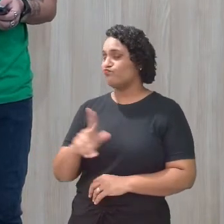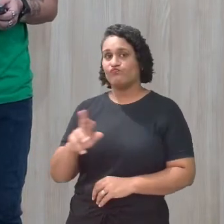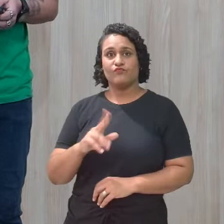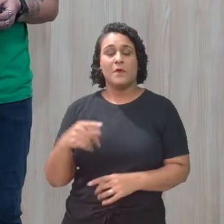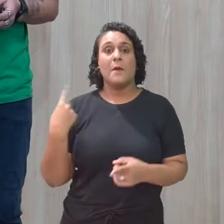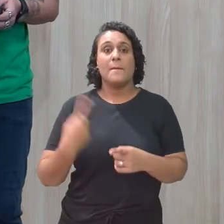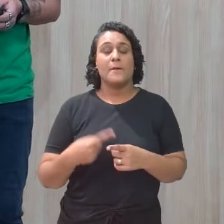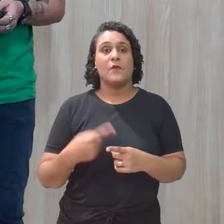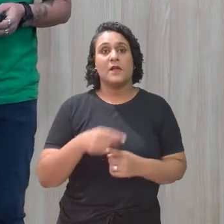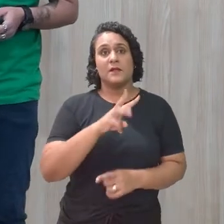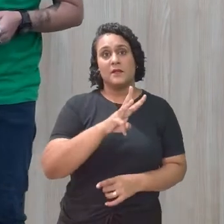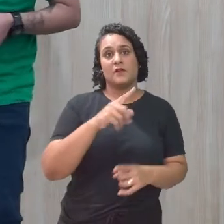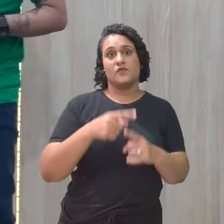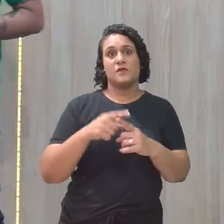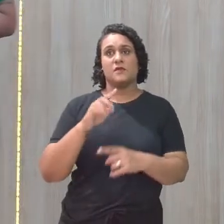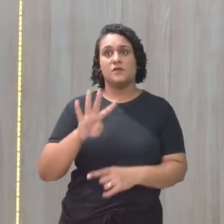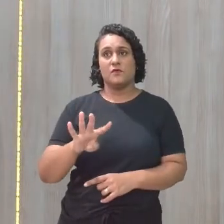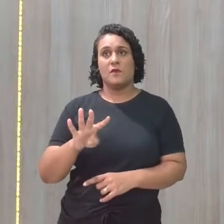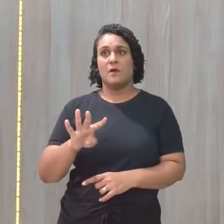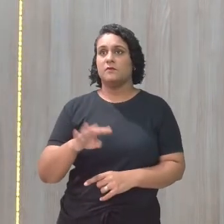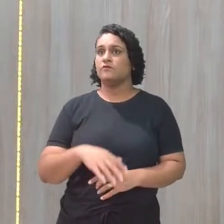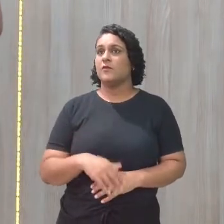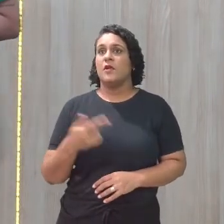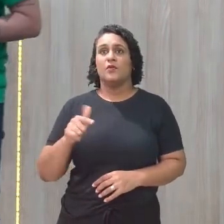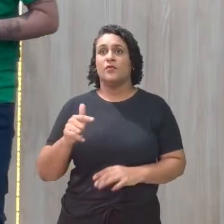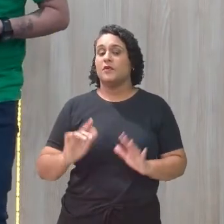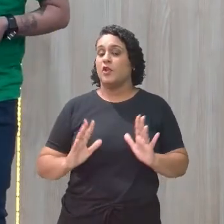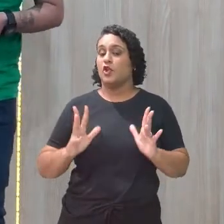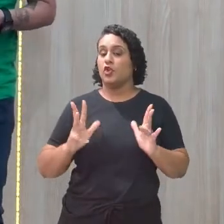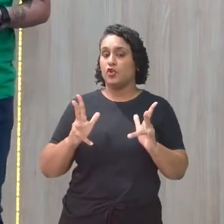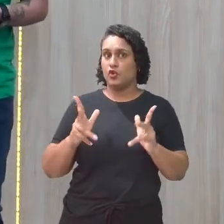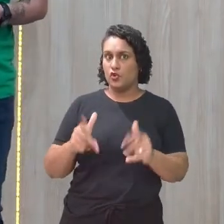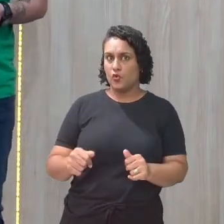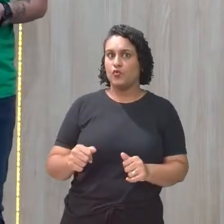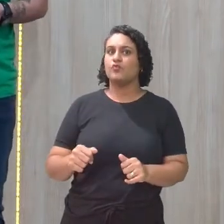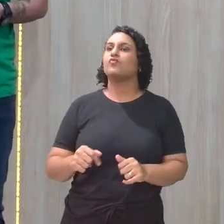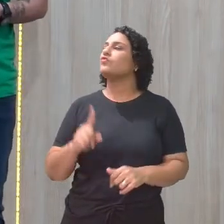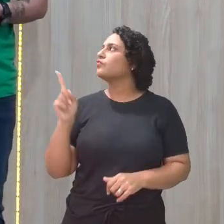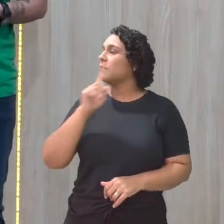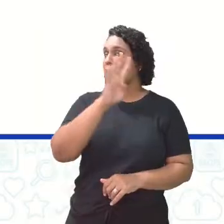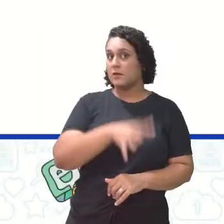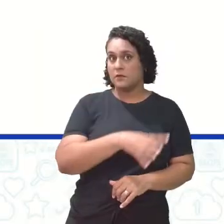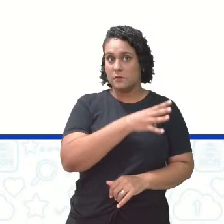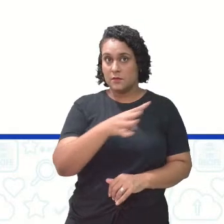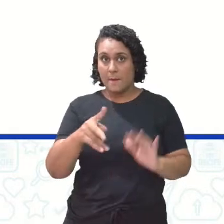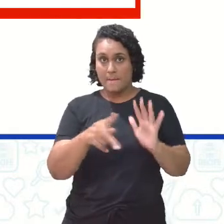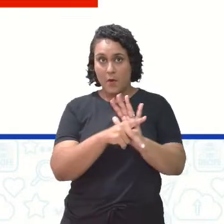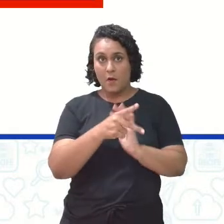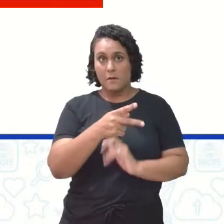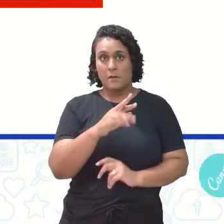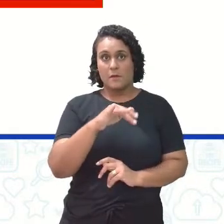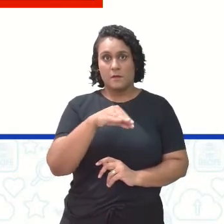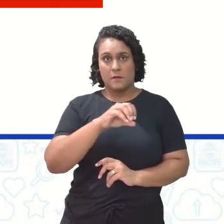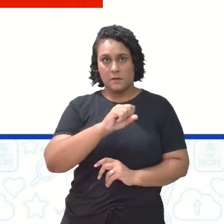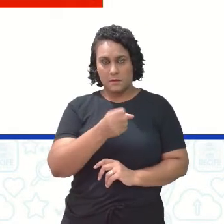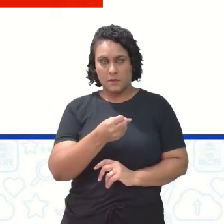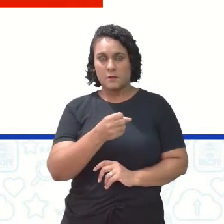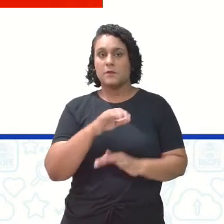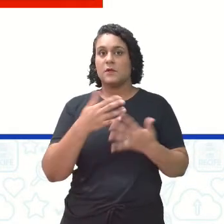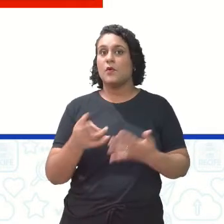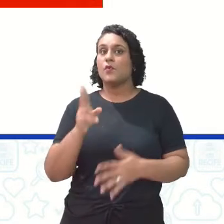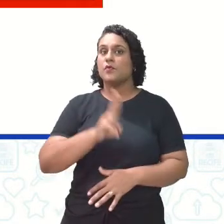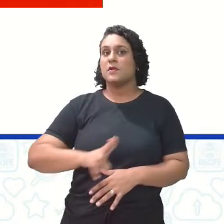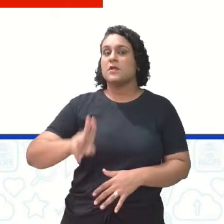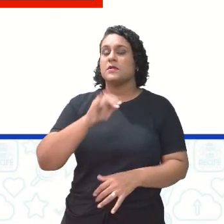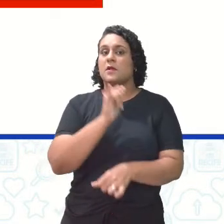multiplicação 3 vezes 4 não tem todos os fatores naquela lista de números primos. Então, utilizando aquela técnica que a